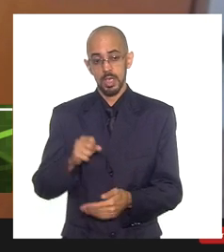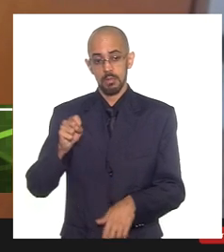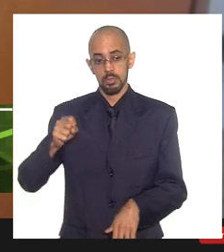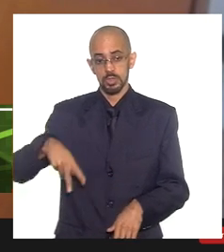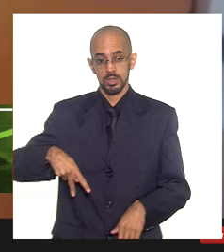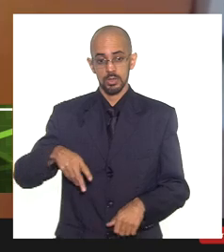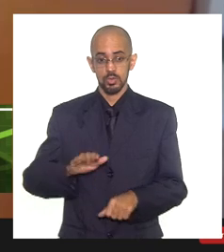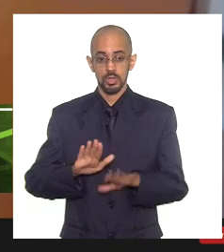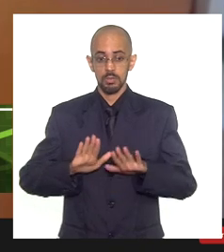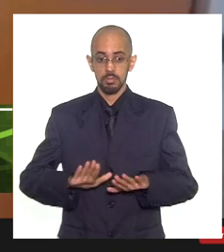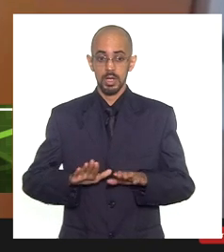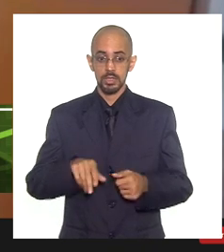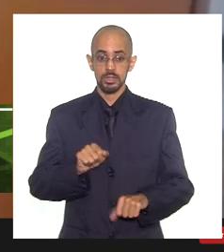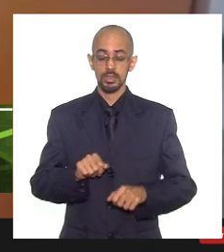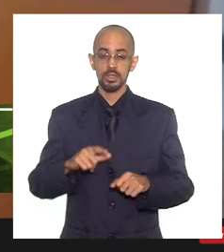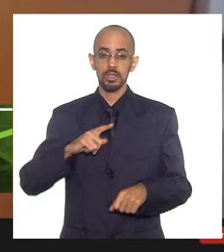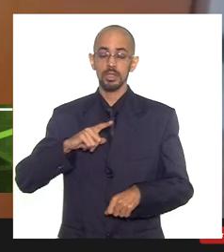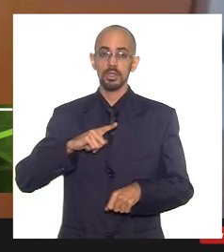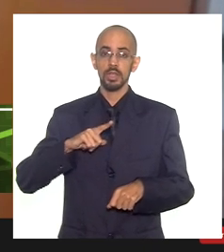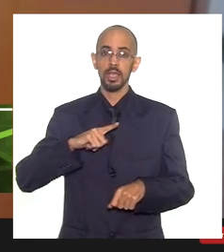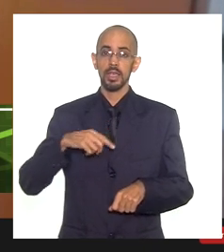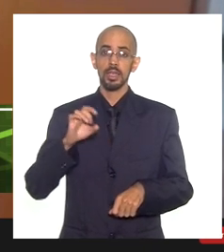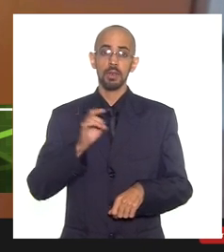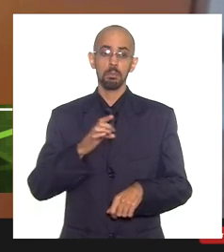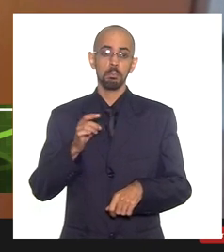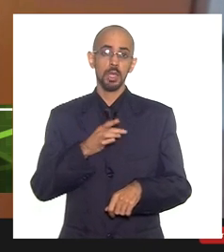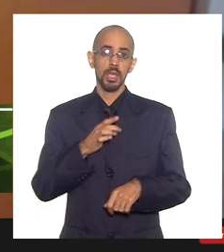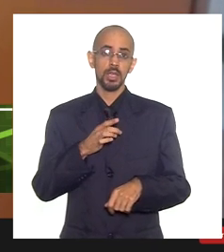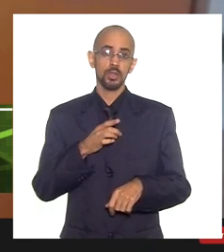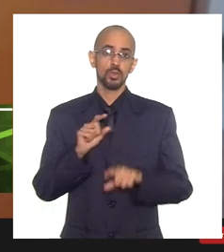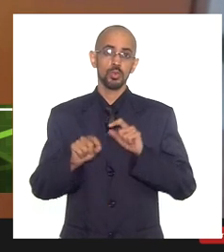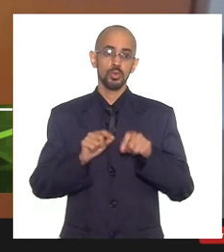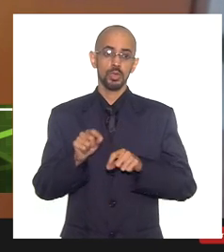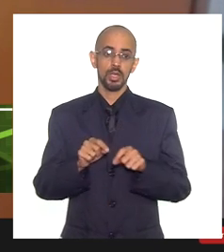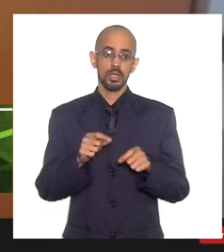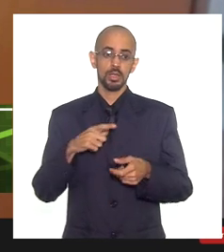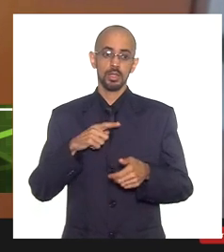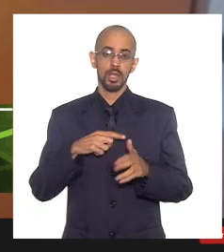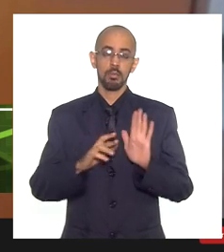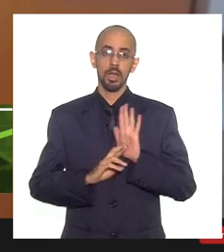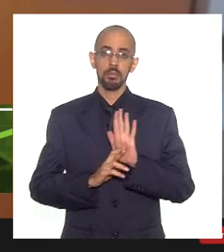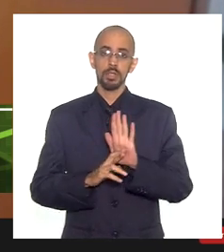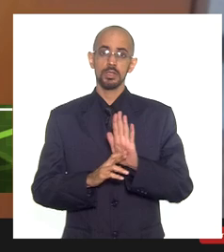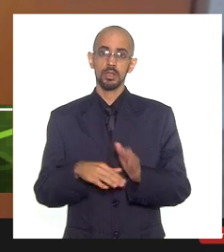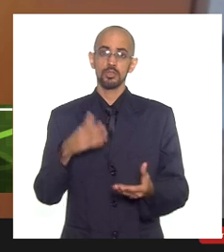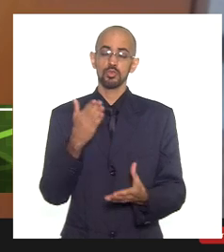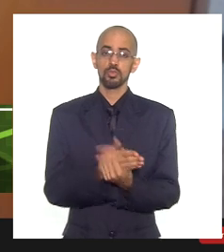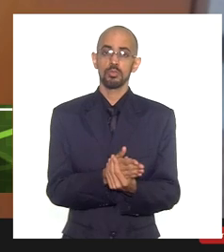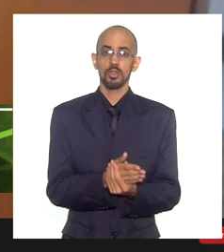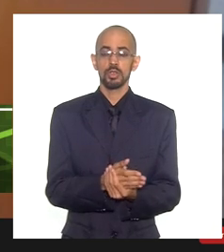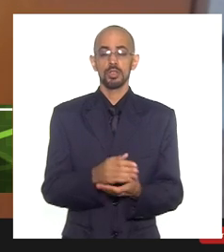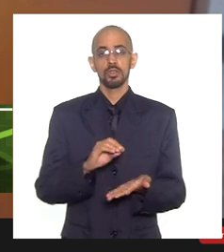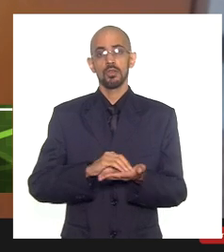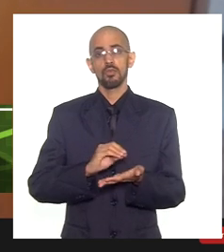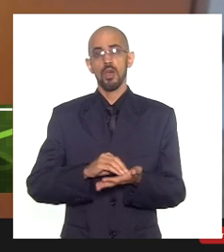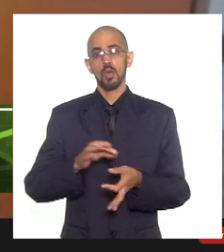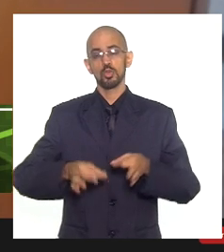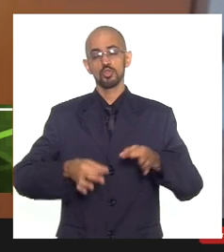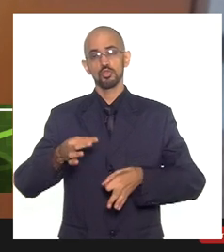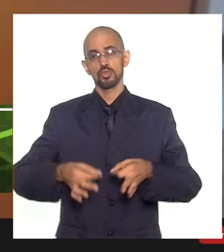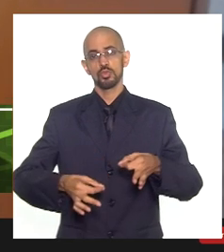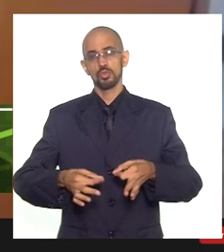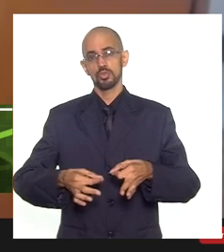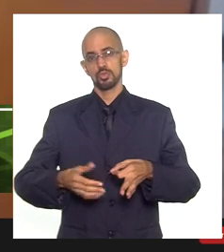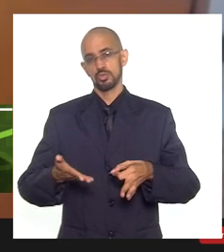mas fica com aquela sombra de que existe uma representação de inconstitucionalidade ainda pendente de julgamento no Tribunal